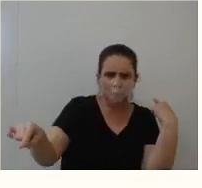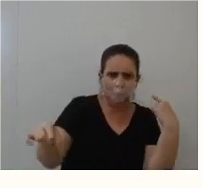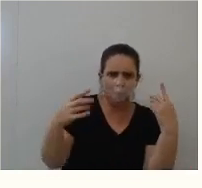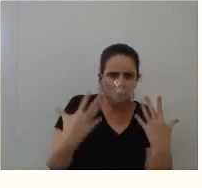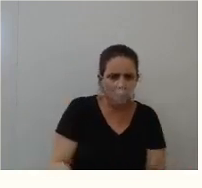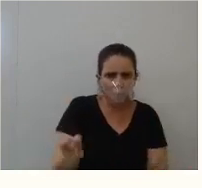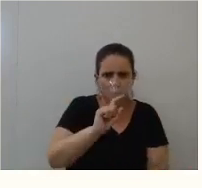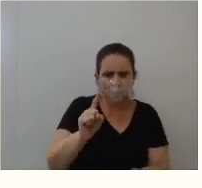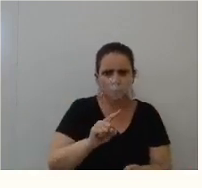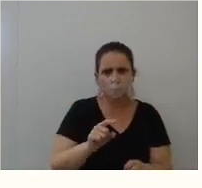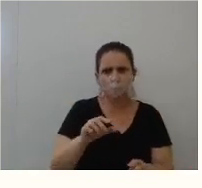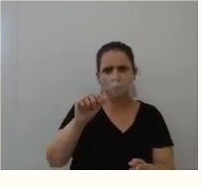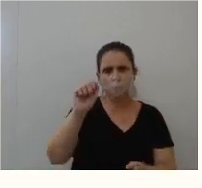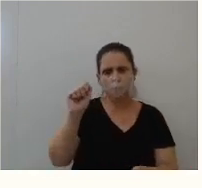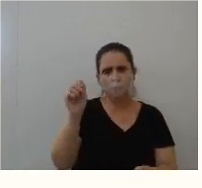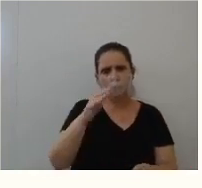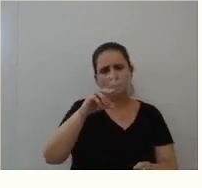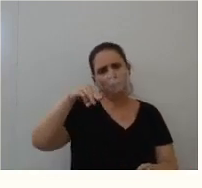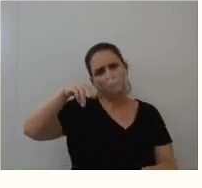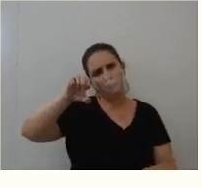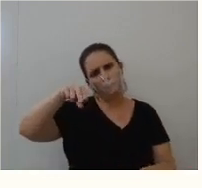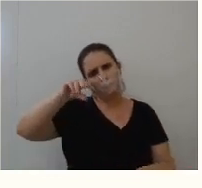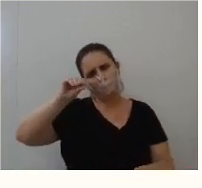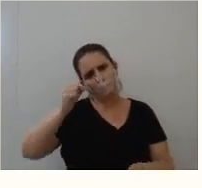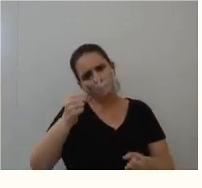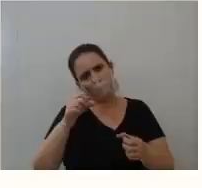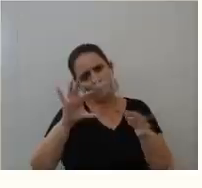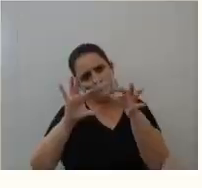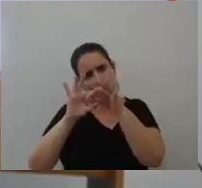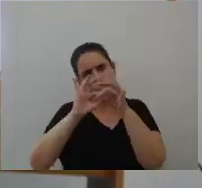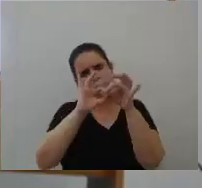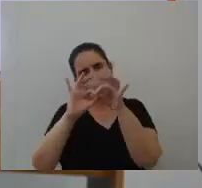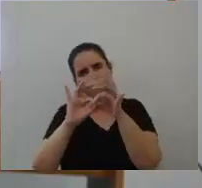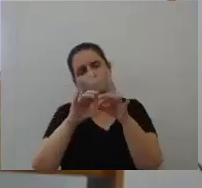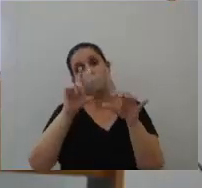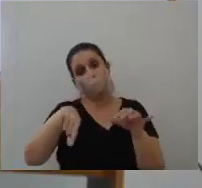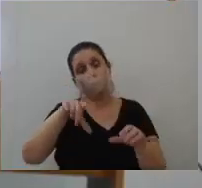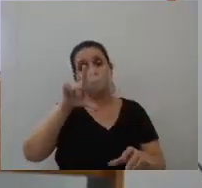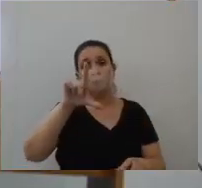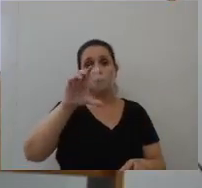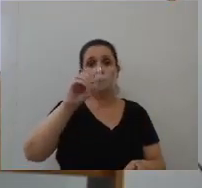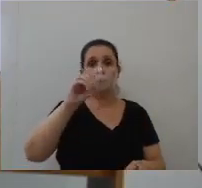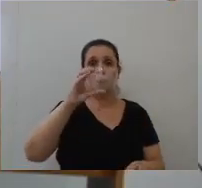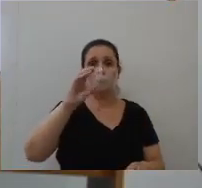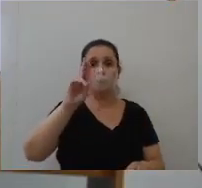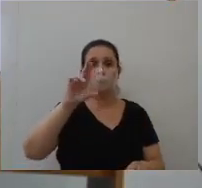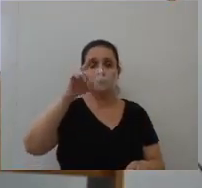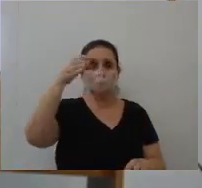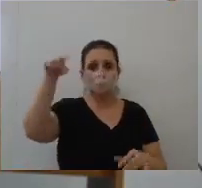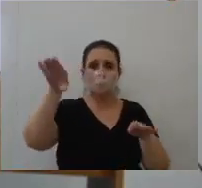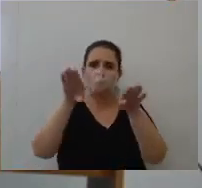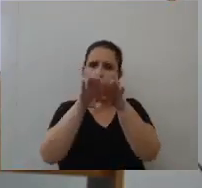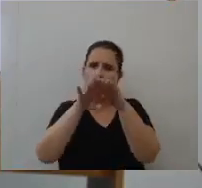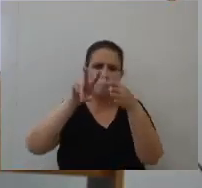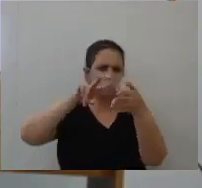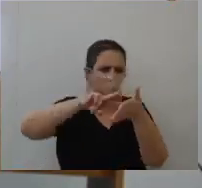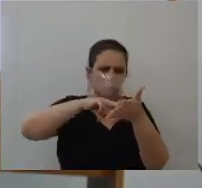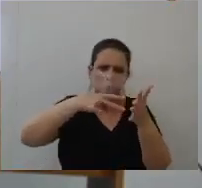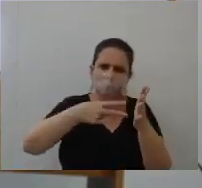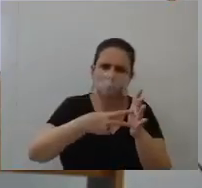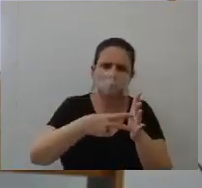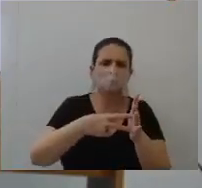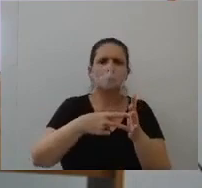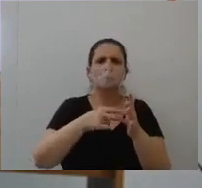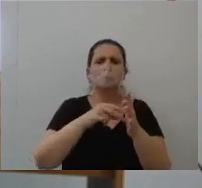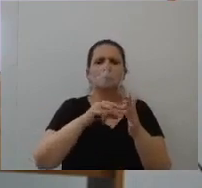que é a união de vários termos, né? Por isso que é uma locução que tem valor de conjunção. Locução